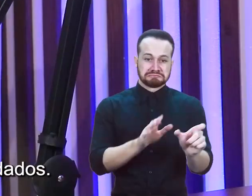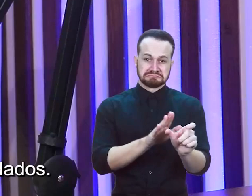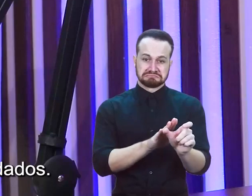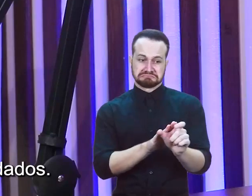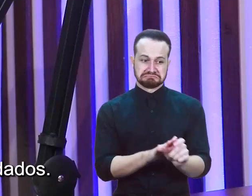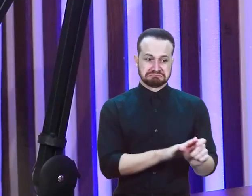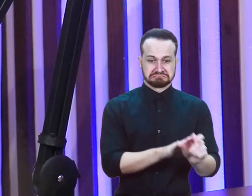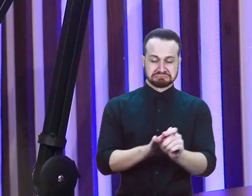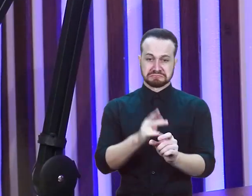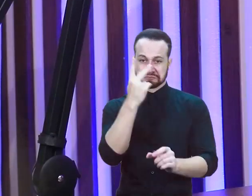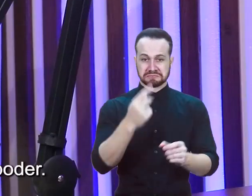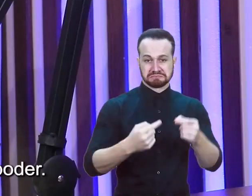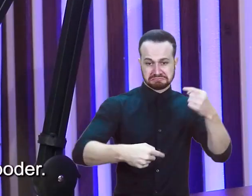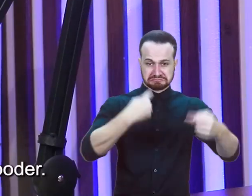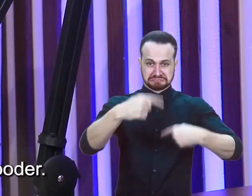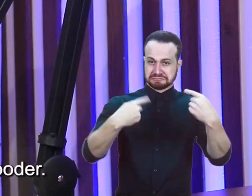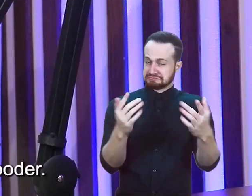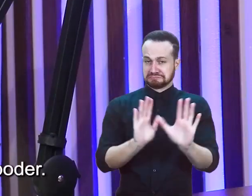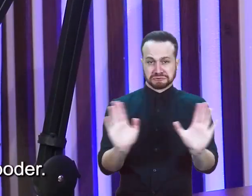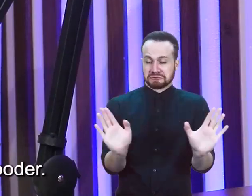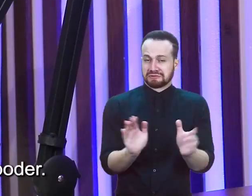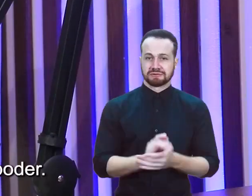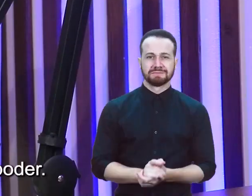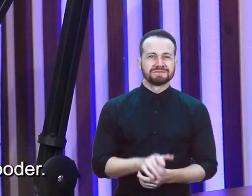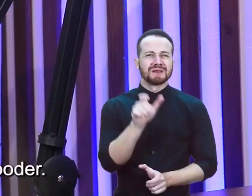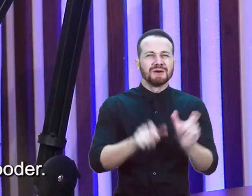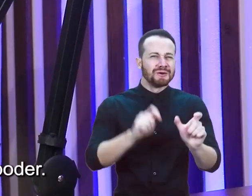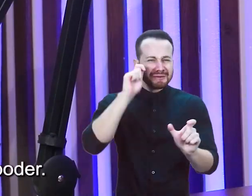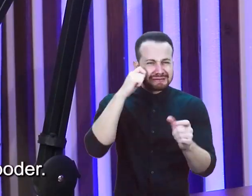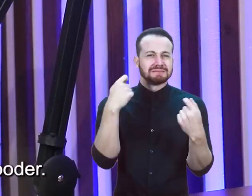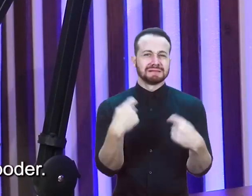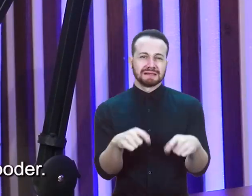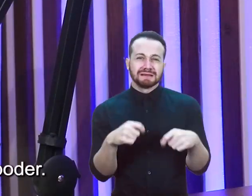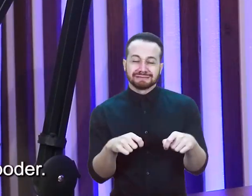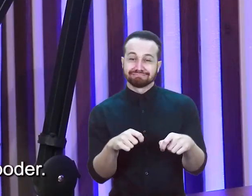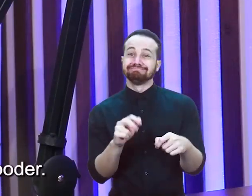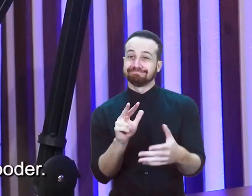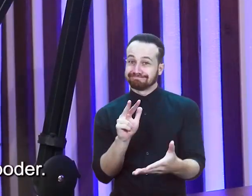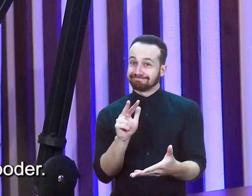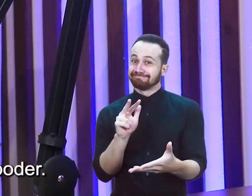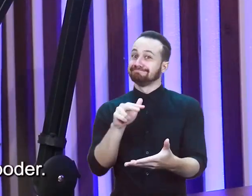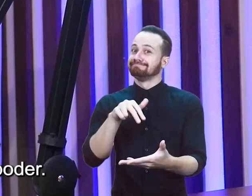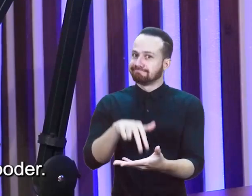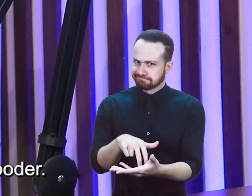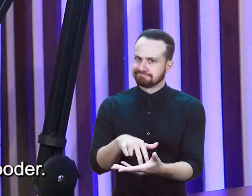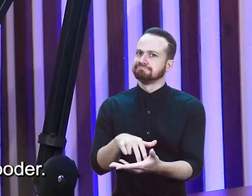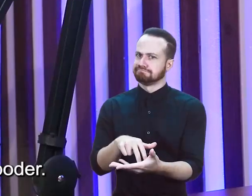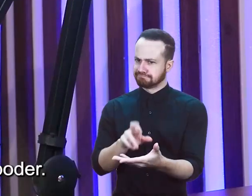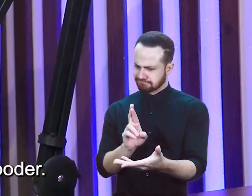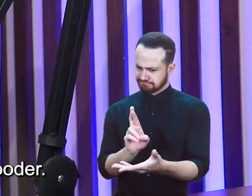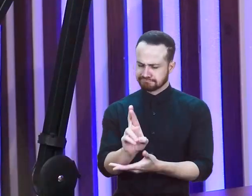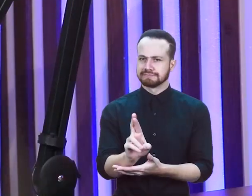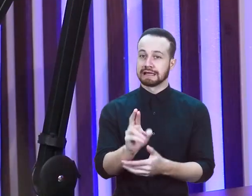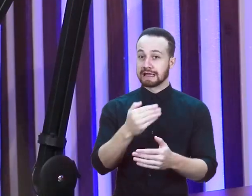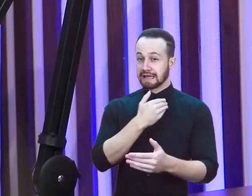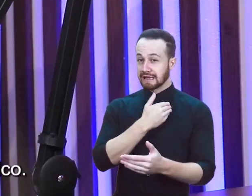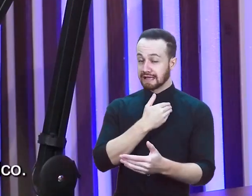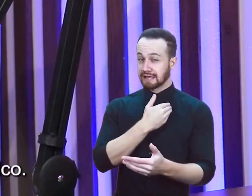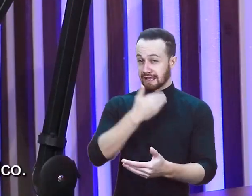estão incomodados. Então, o negro precisa ter posicionamento respeitando o